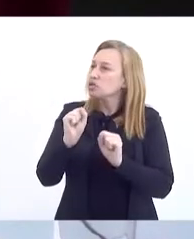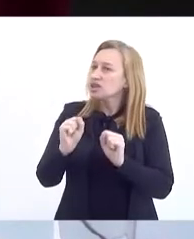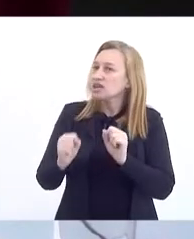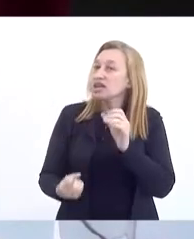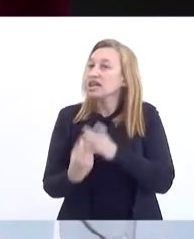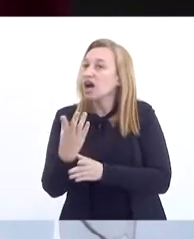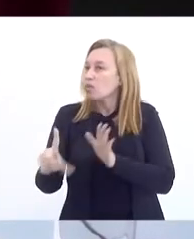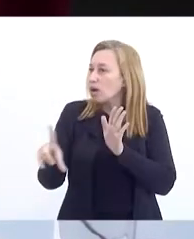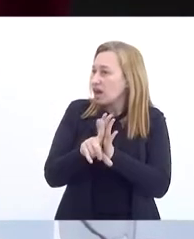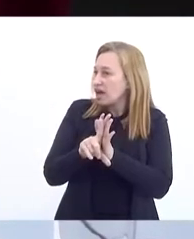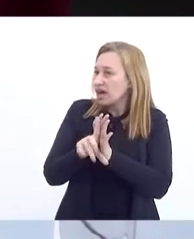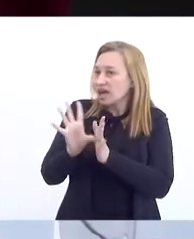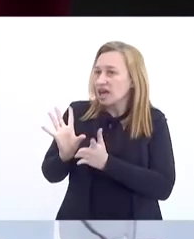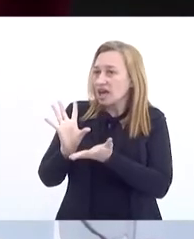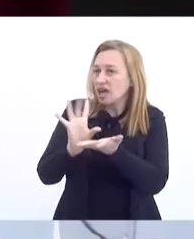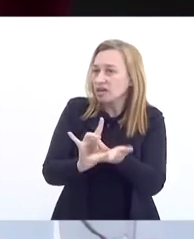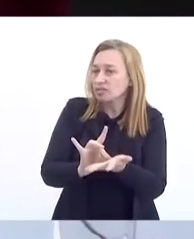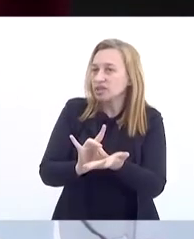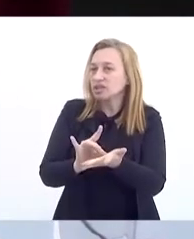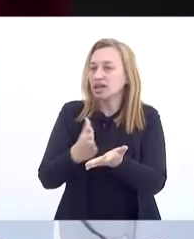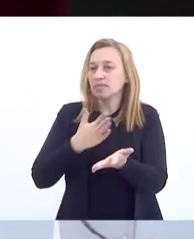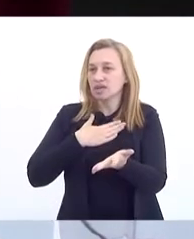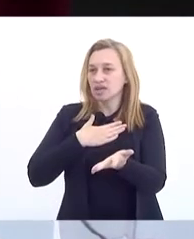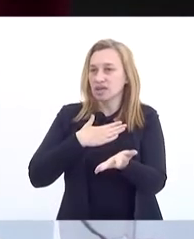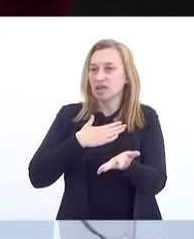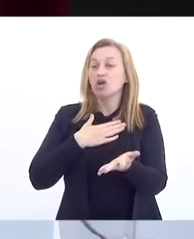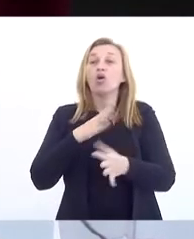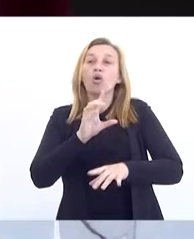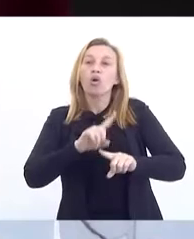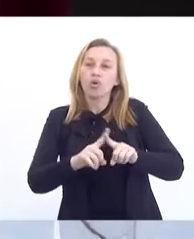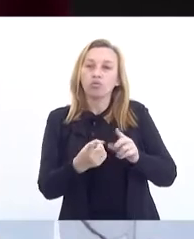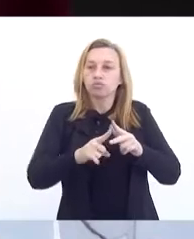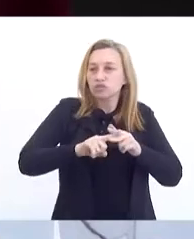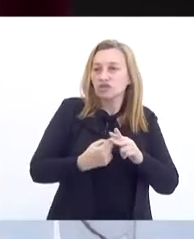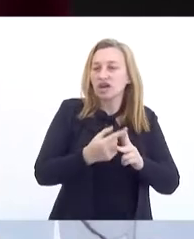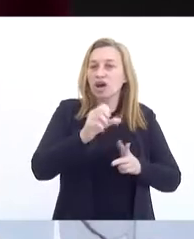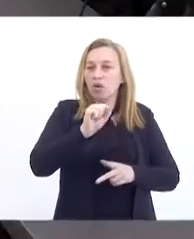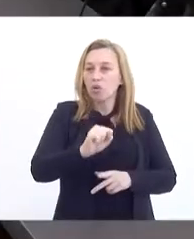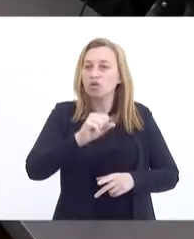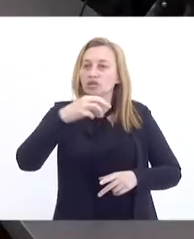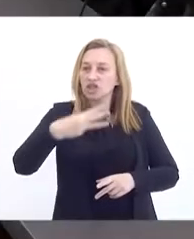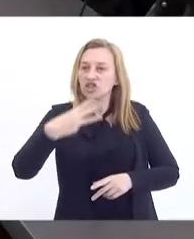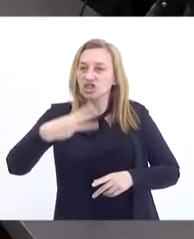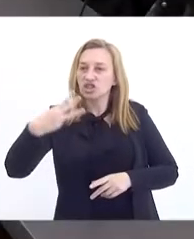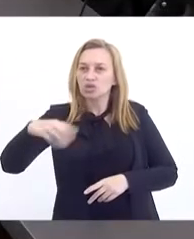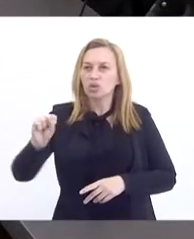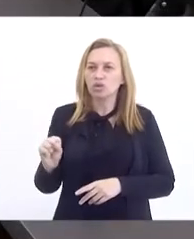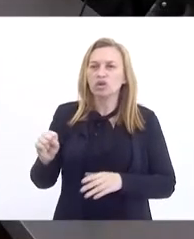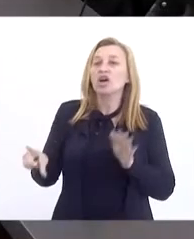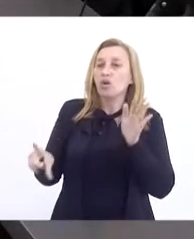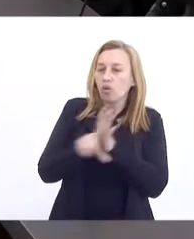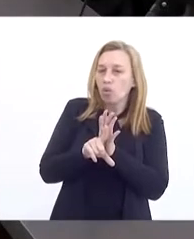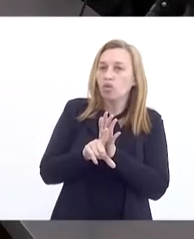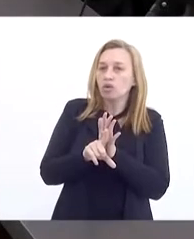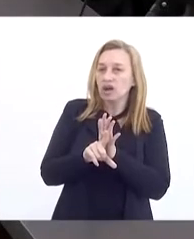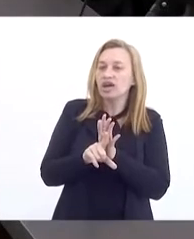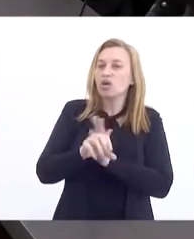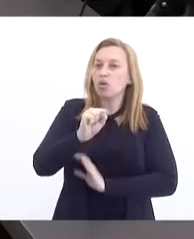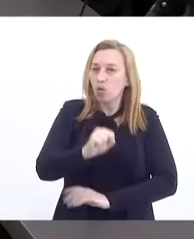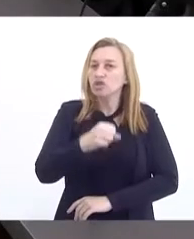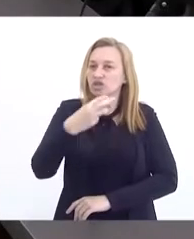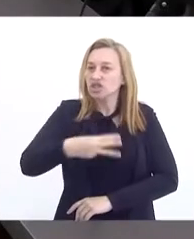o Rodrigo altera modificar a 8338. Mas é lei em vigor ou é projeto de lei do... Lei 8338